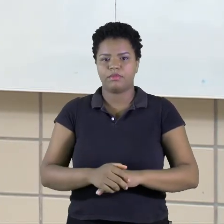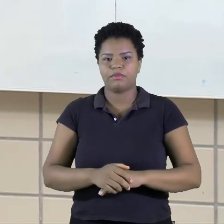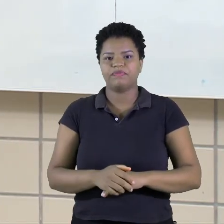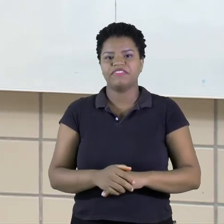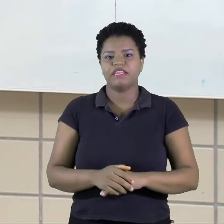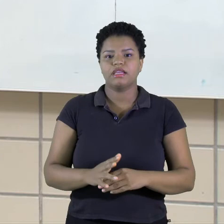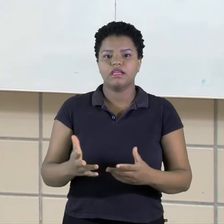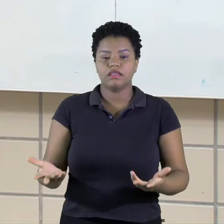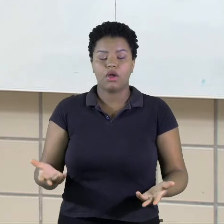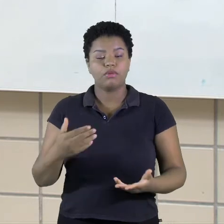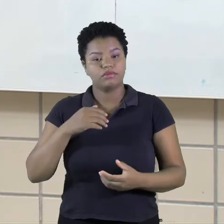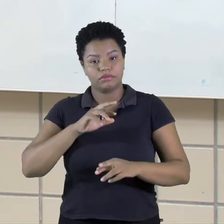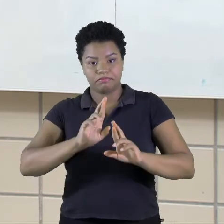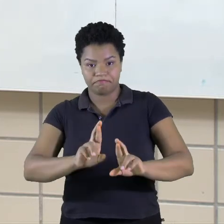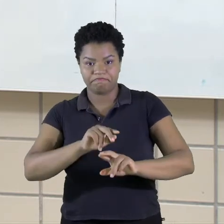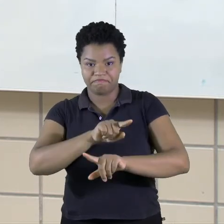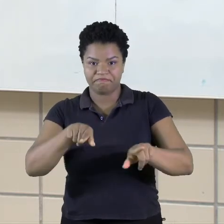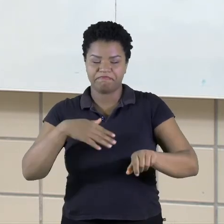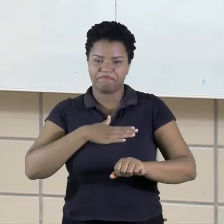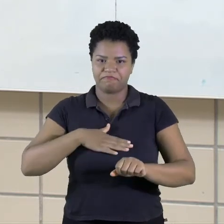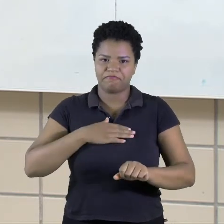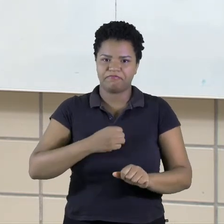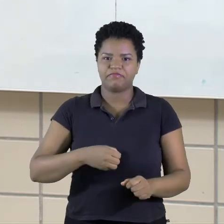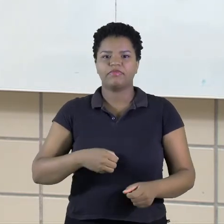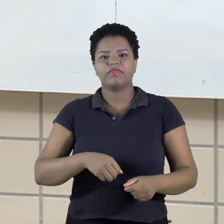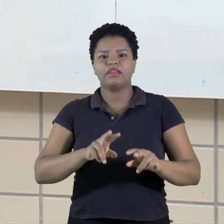na plataforma, tá? No seguinte endereço,